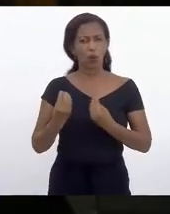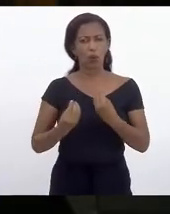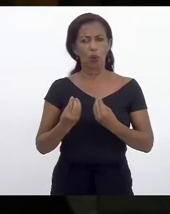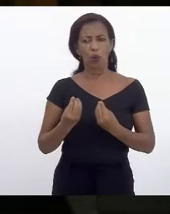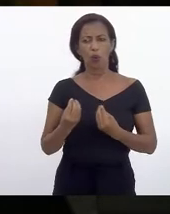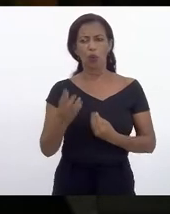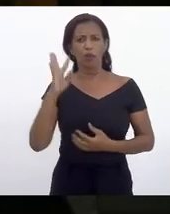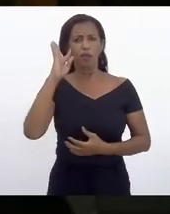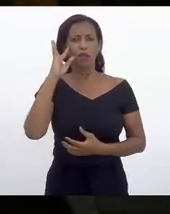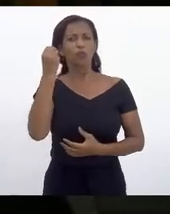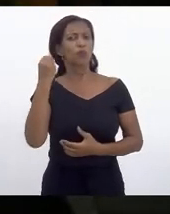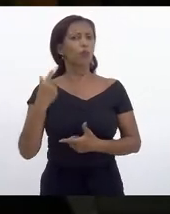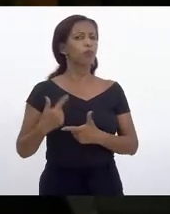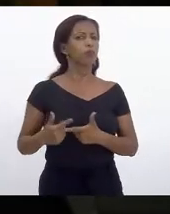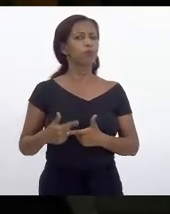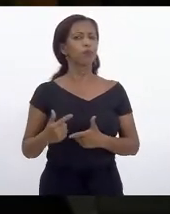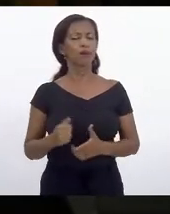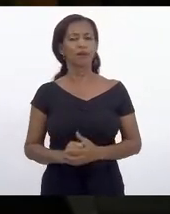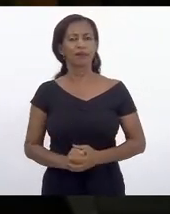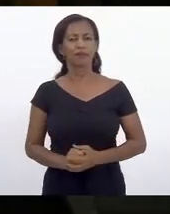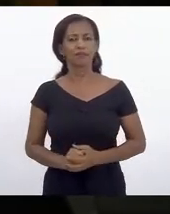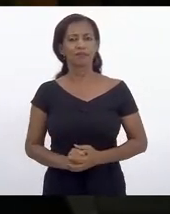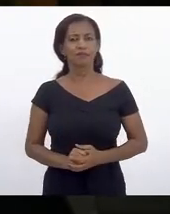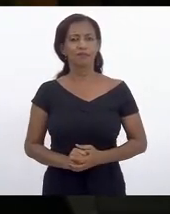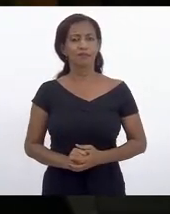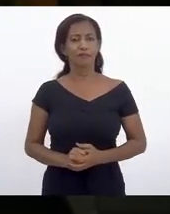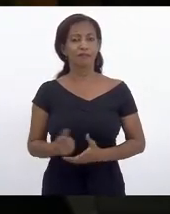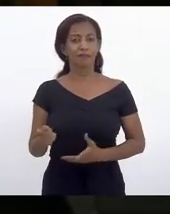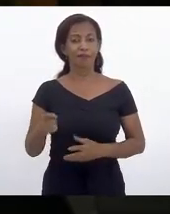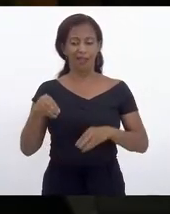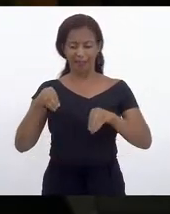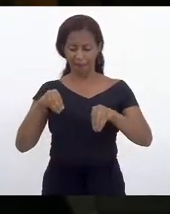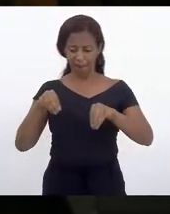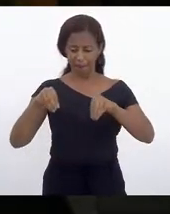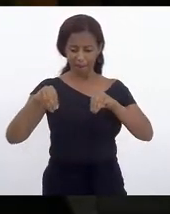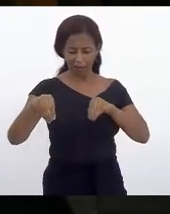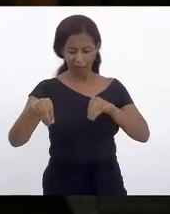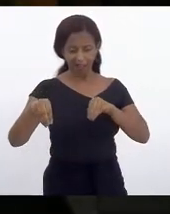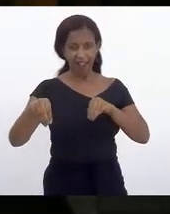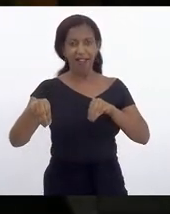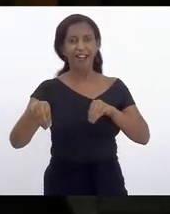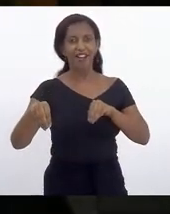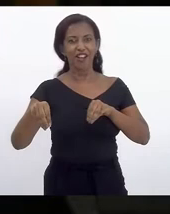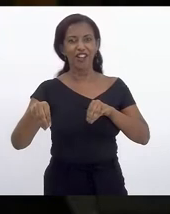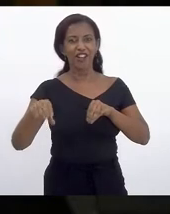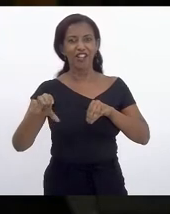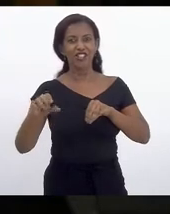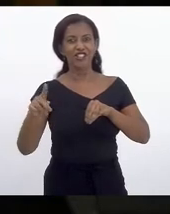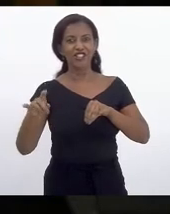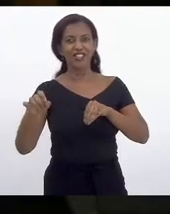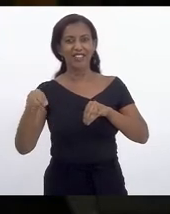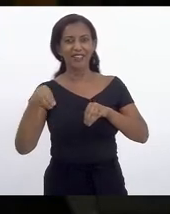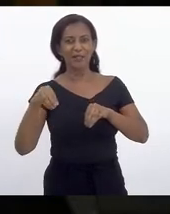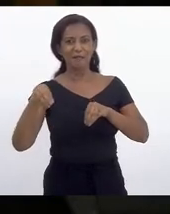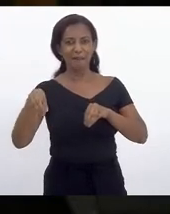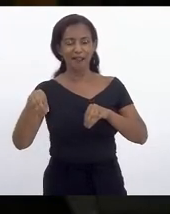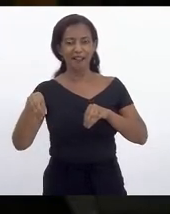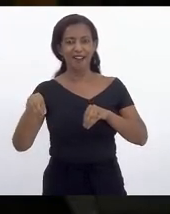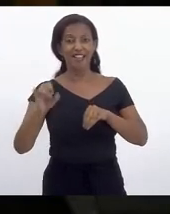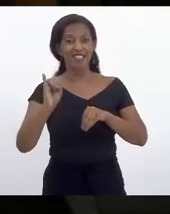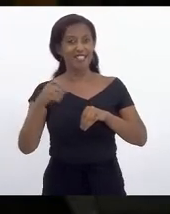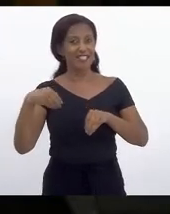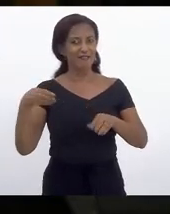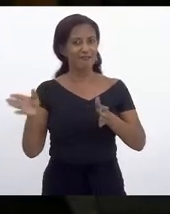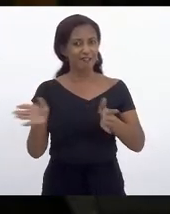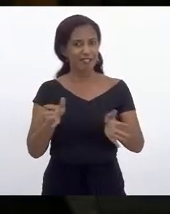desse cheque? É essa mexida da peça. Por quê? Se dizer que